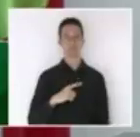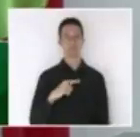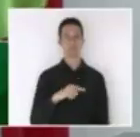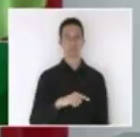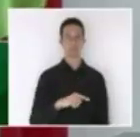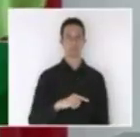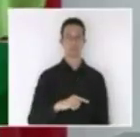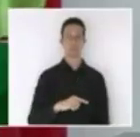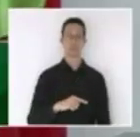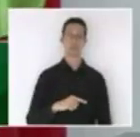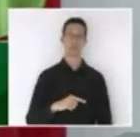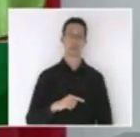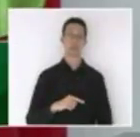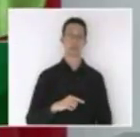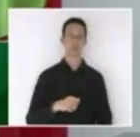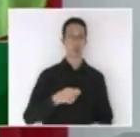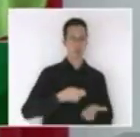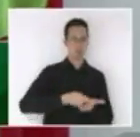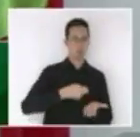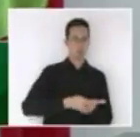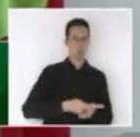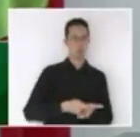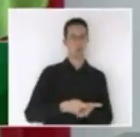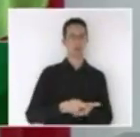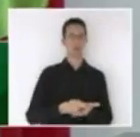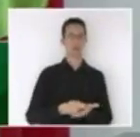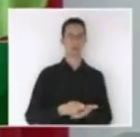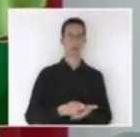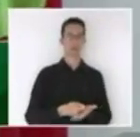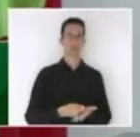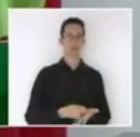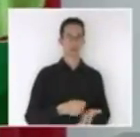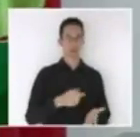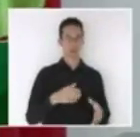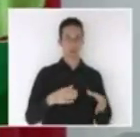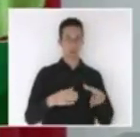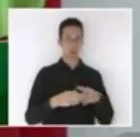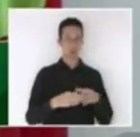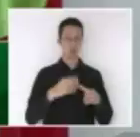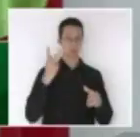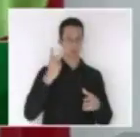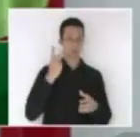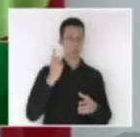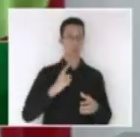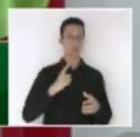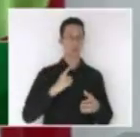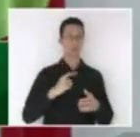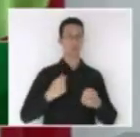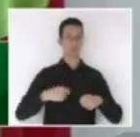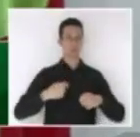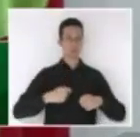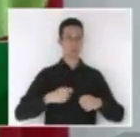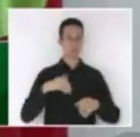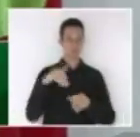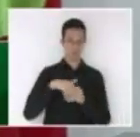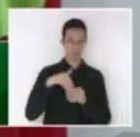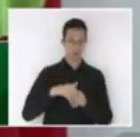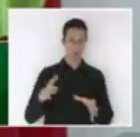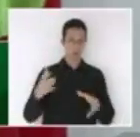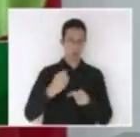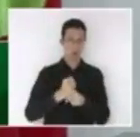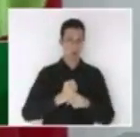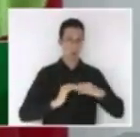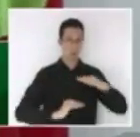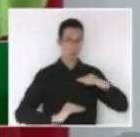que obriga que aumente, que se faça um percentual mínimo de votos, que tenha um número mínimo